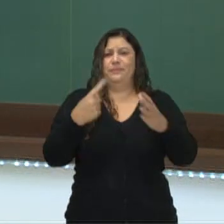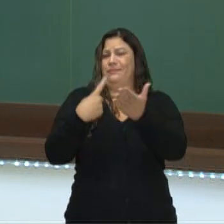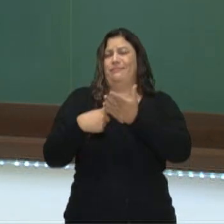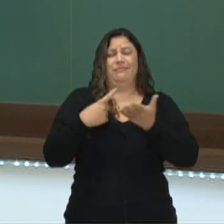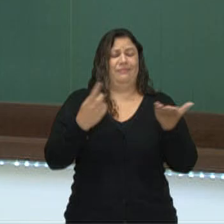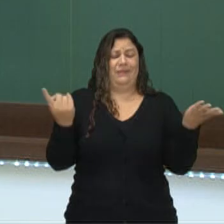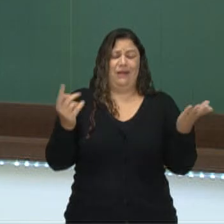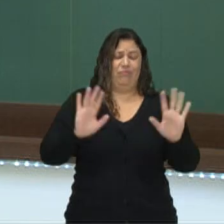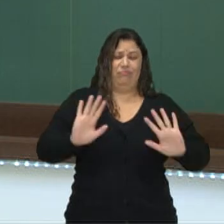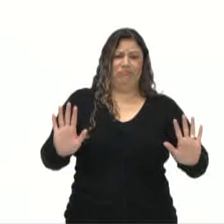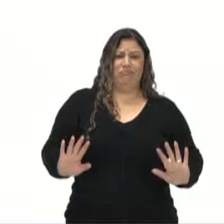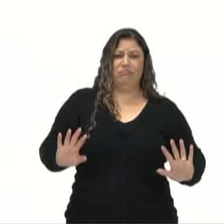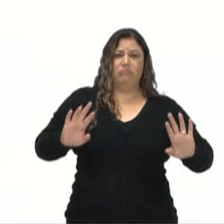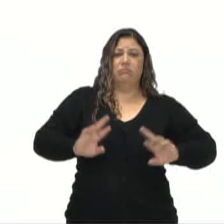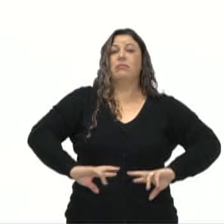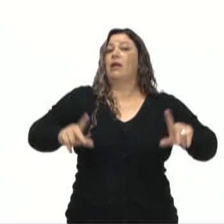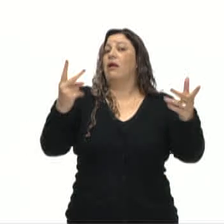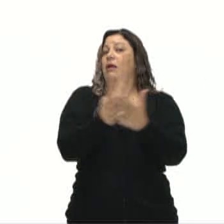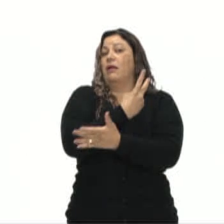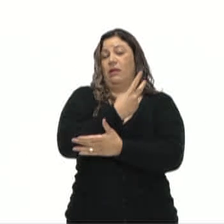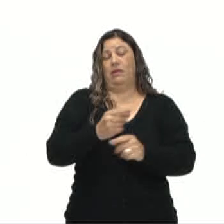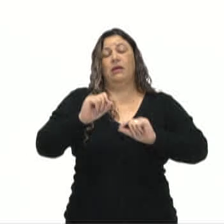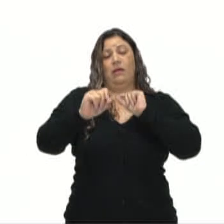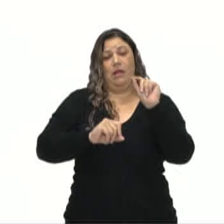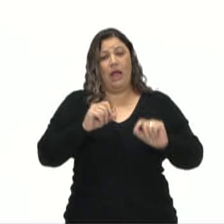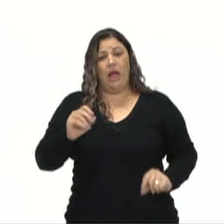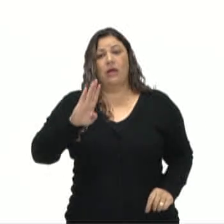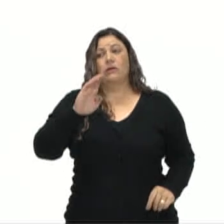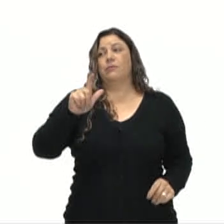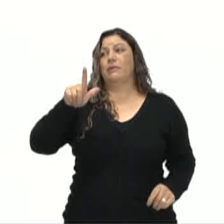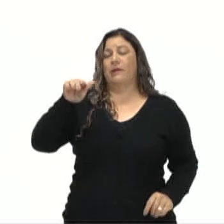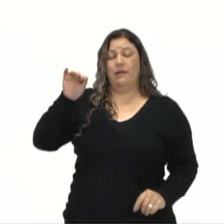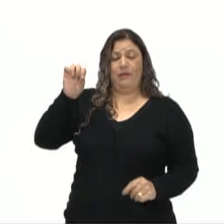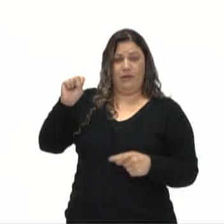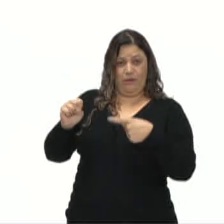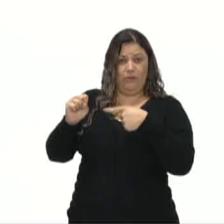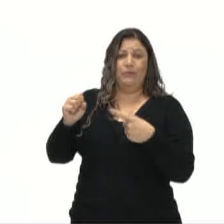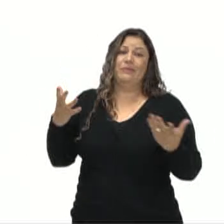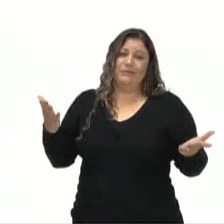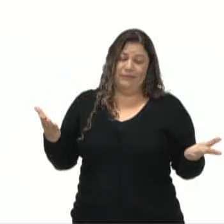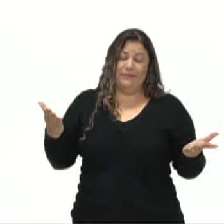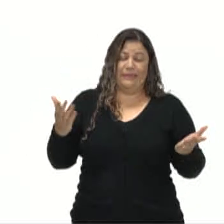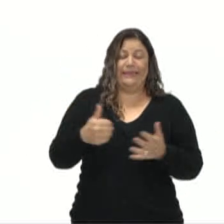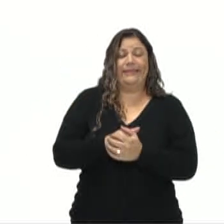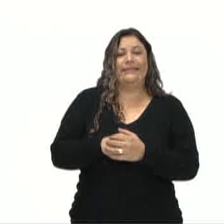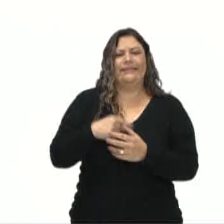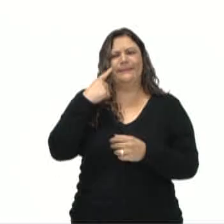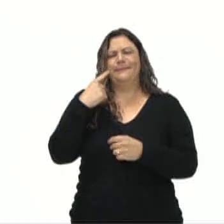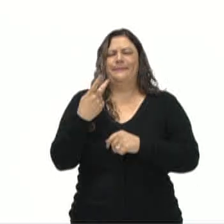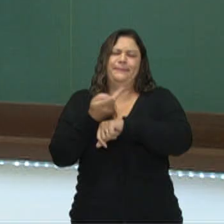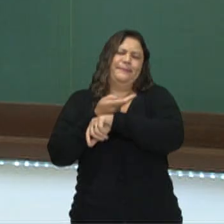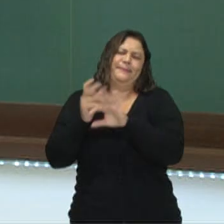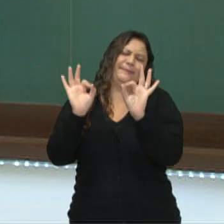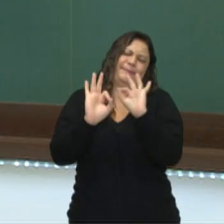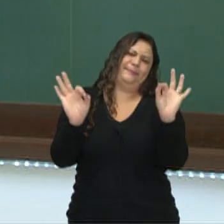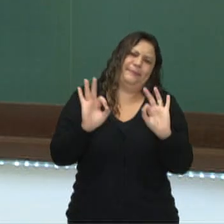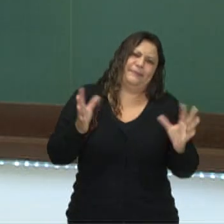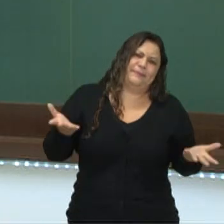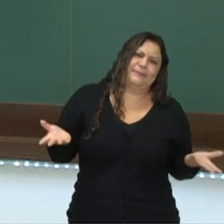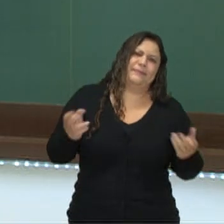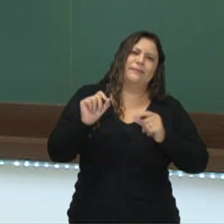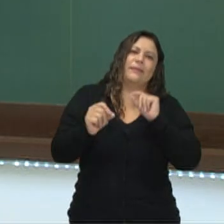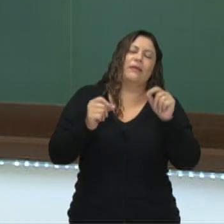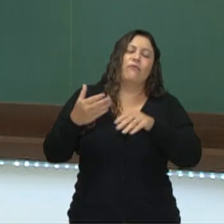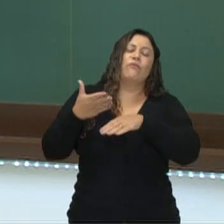isso. Os belgas, que não tinham mais nada o que fazer, né? Desde lá procurar alguma coisa para fazer, mas